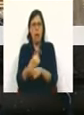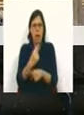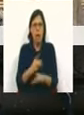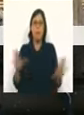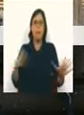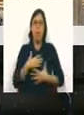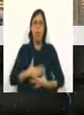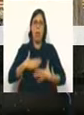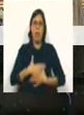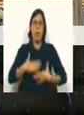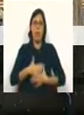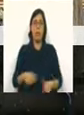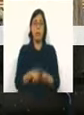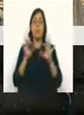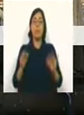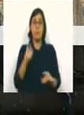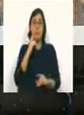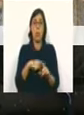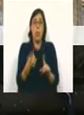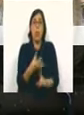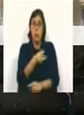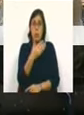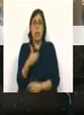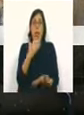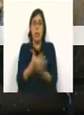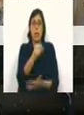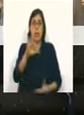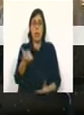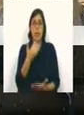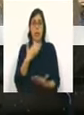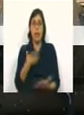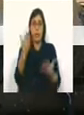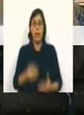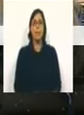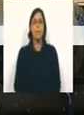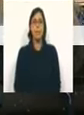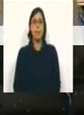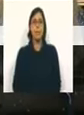de angústia como aquela que vivemos em 2011 até 2015. Muito obrigado.